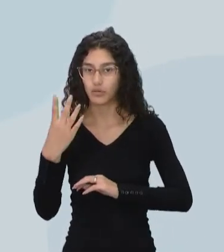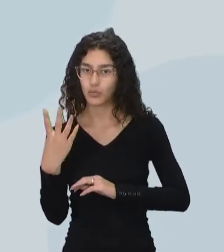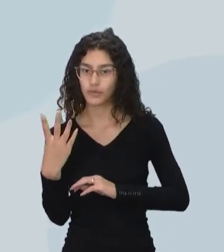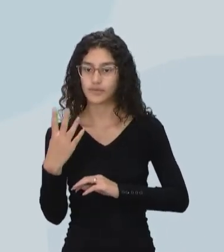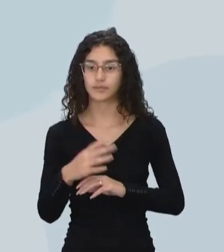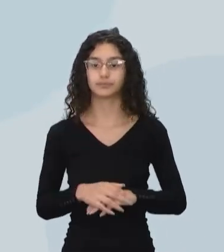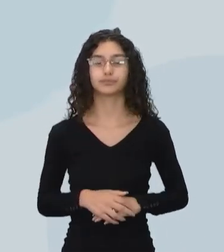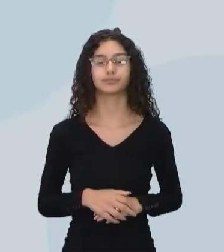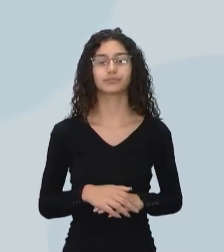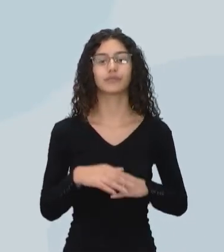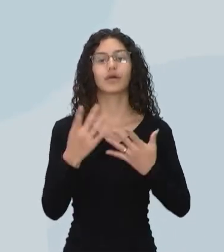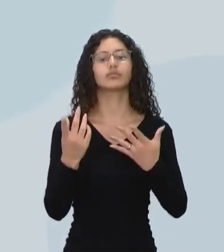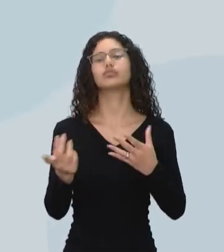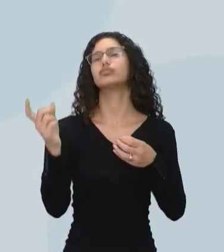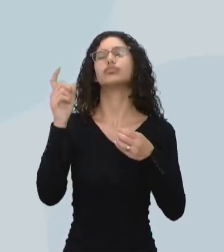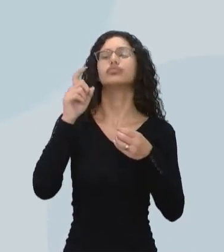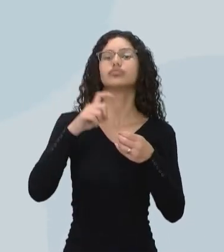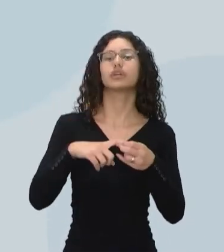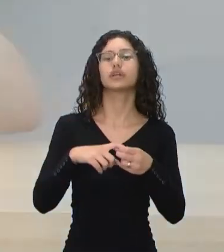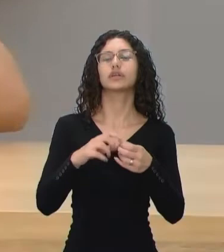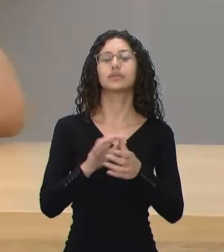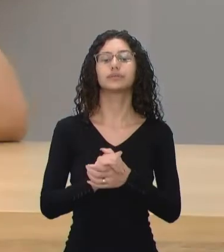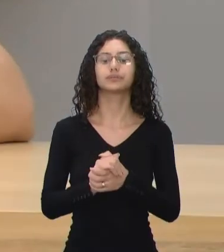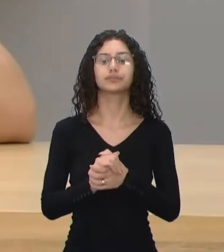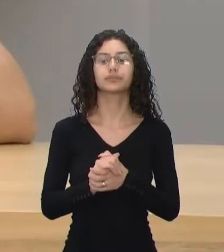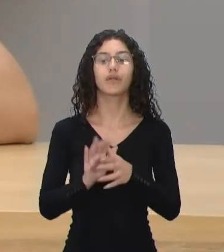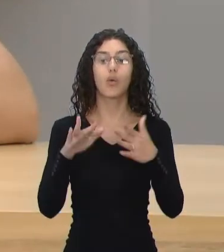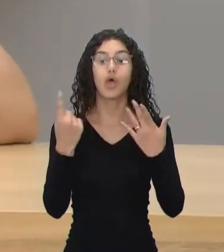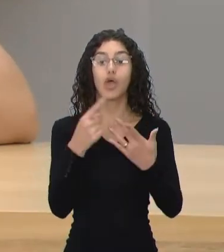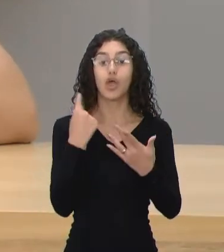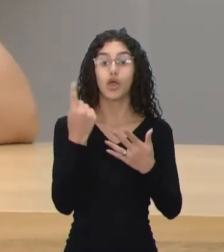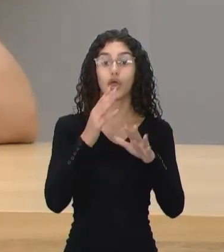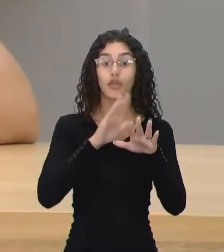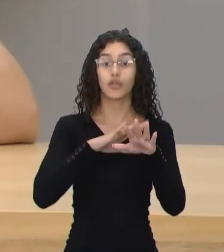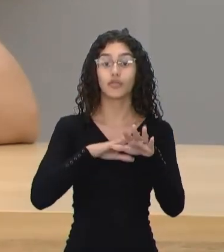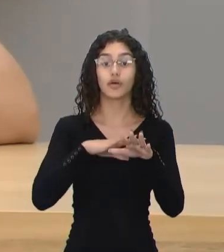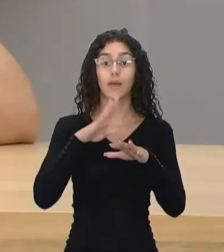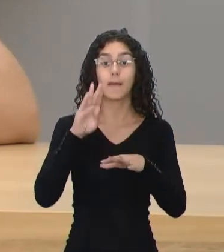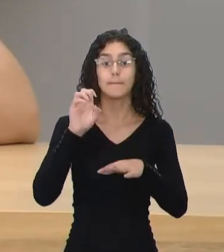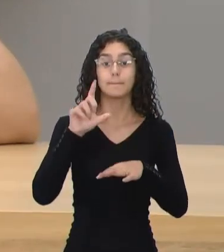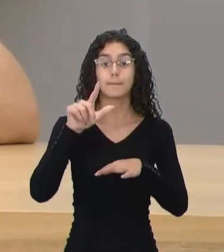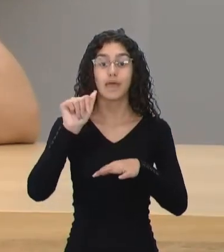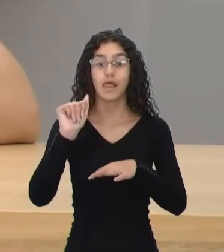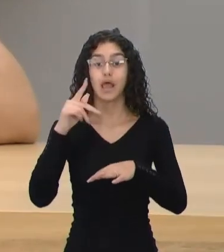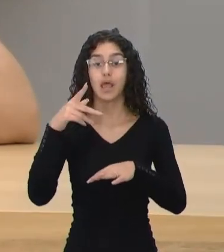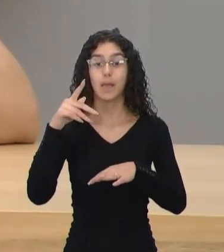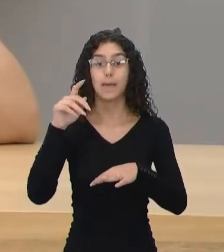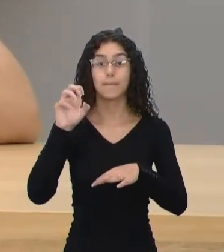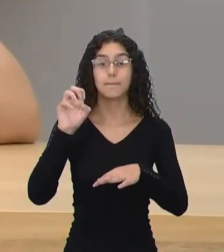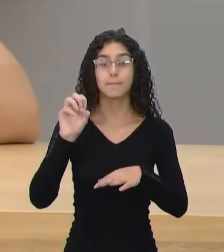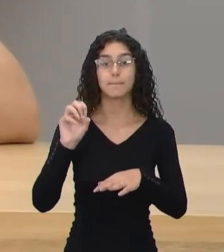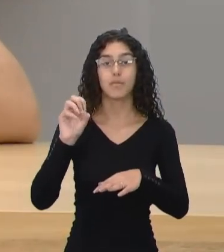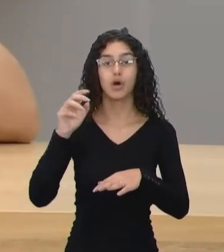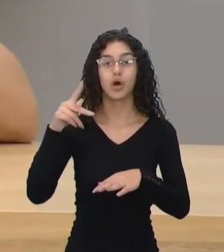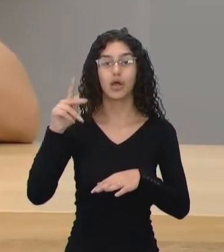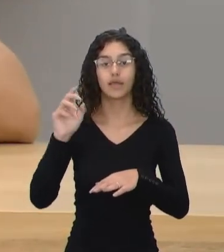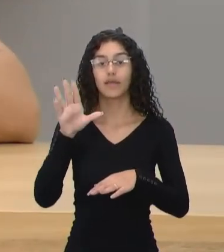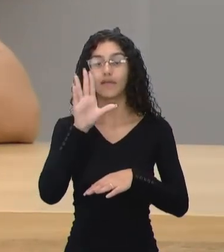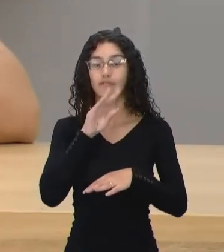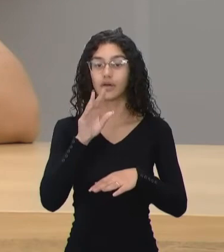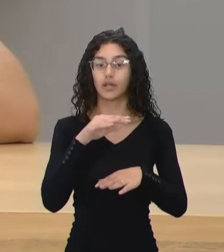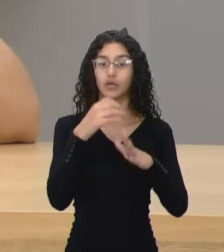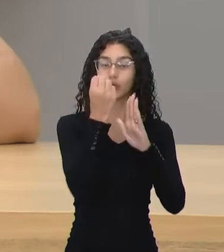1914. Então, voltando aqui para mim rapidinho, quando a gente fala de Belle Époque, a gente está falando de um período do